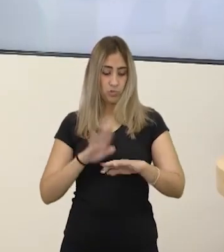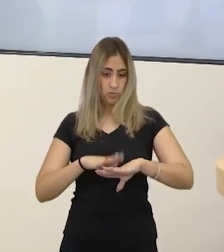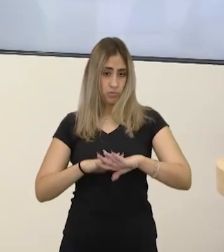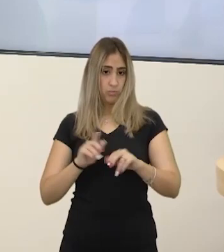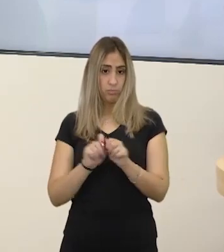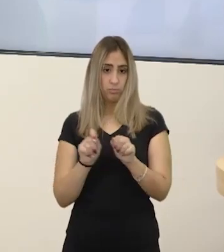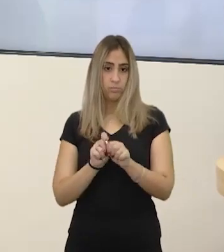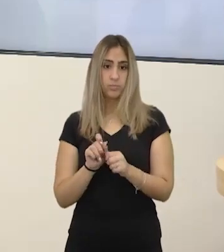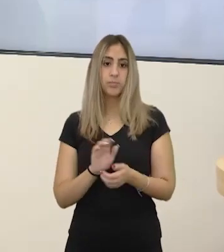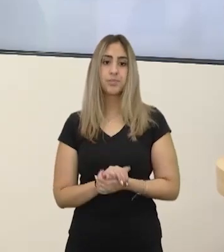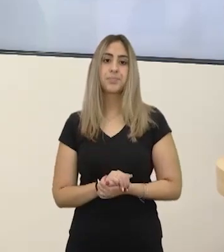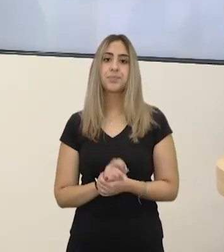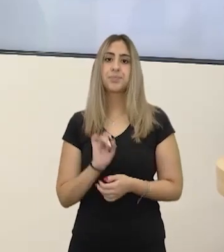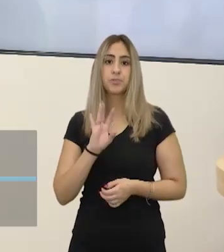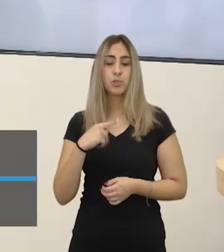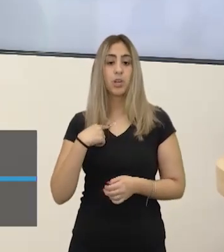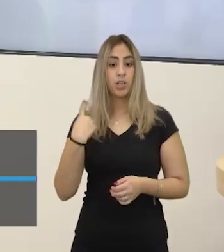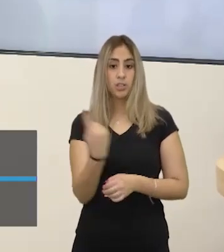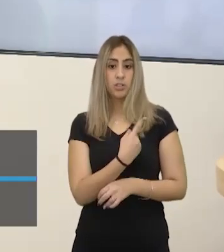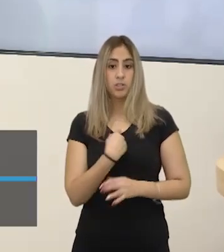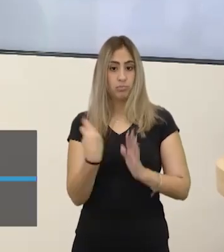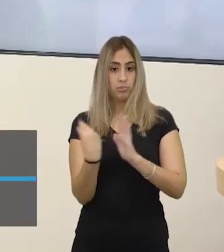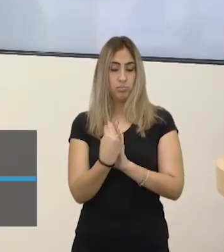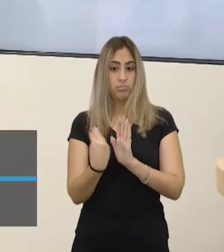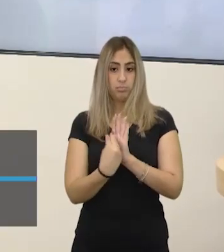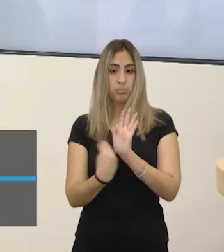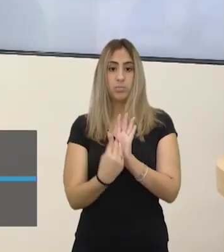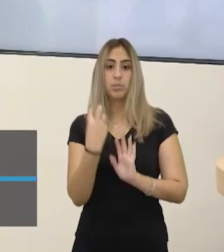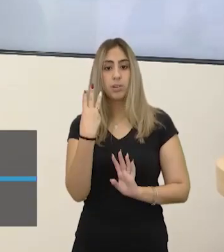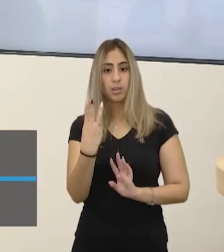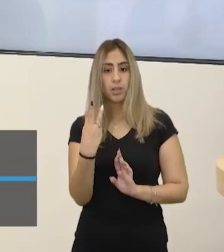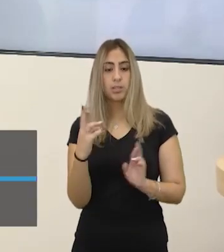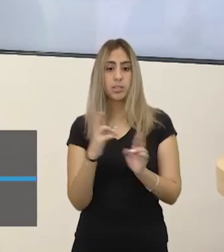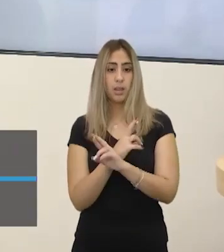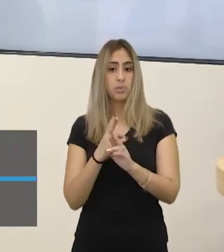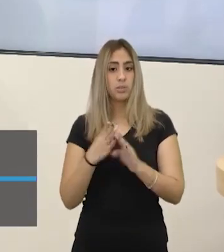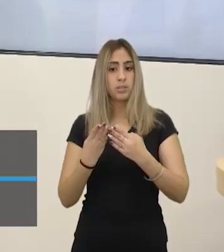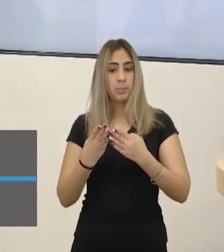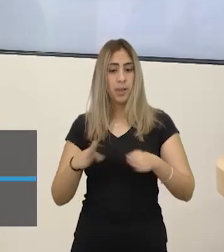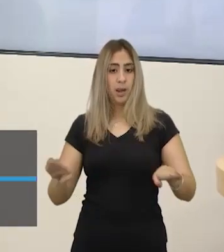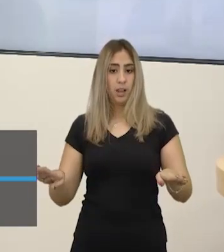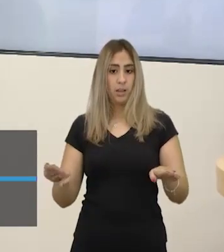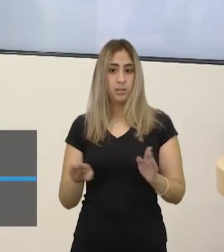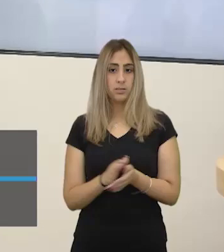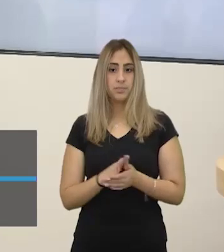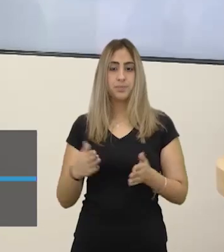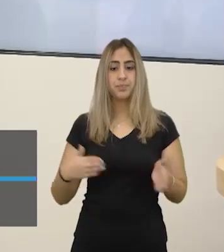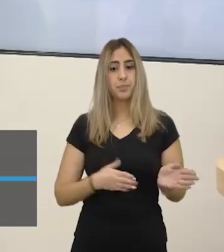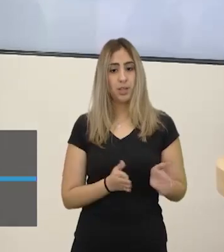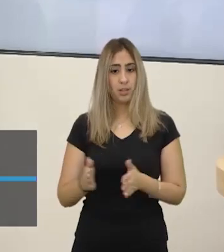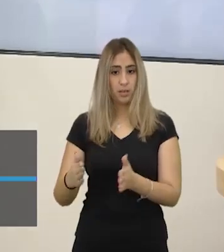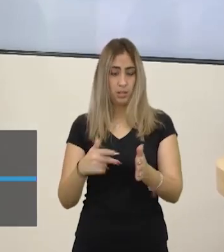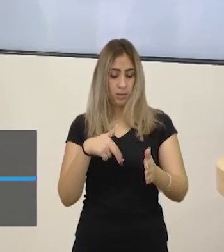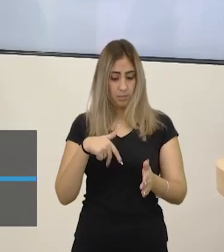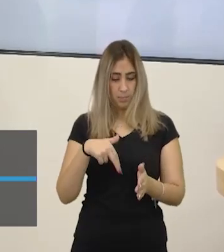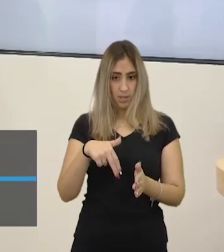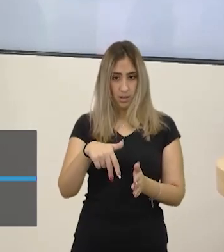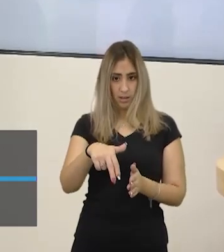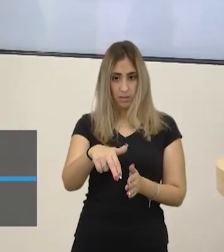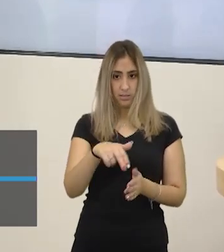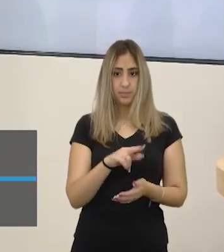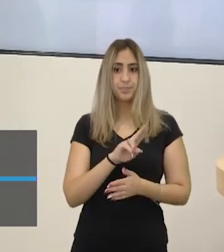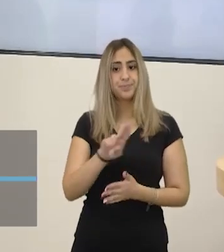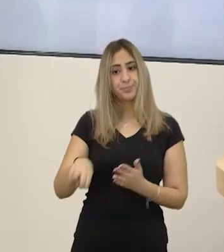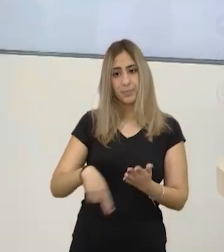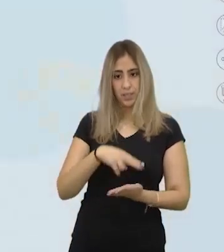afazeres, né? Só que a gente colocou em 3 orações separadas. Olha lá. Caminhar é a primeira oração. A gente tem que caminhar.